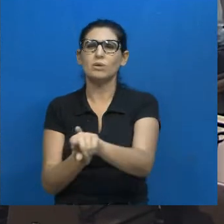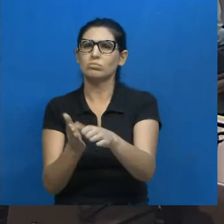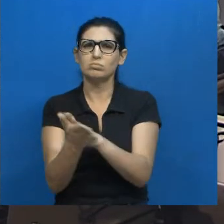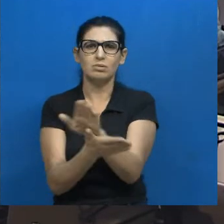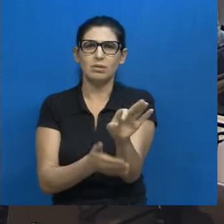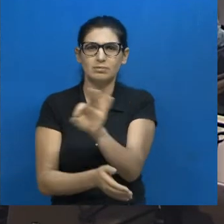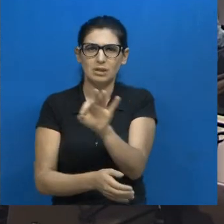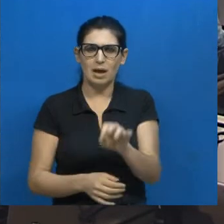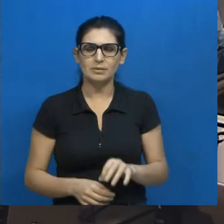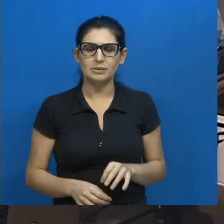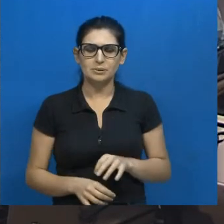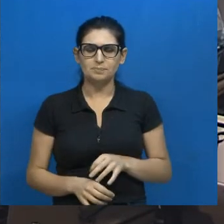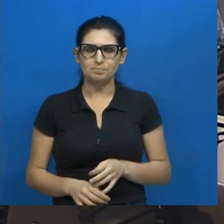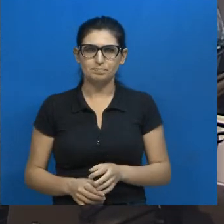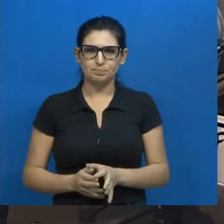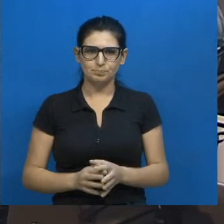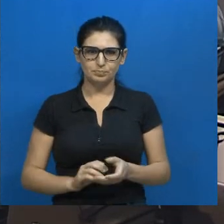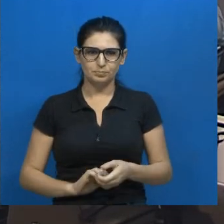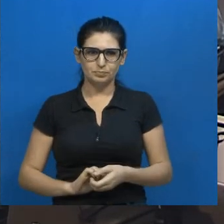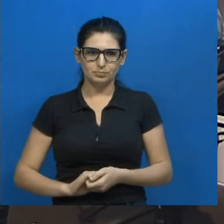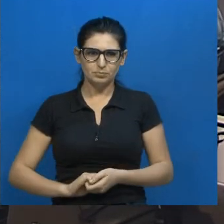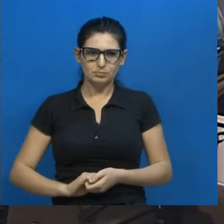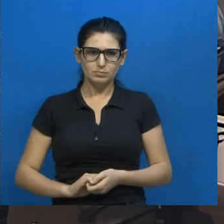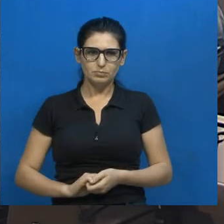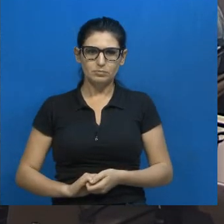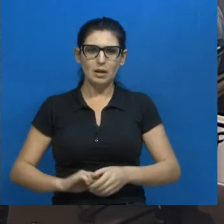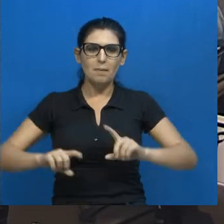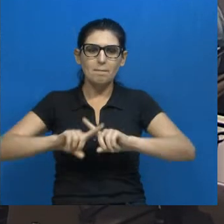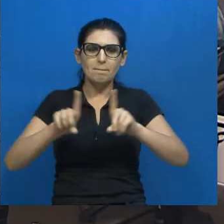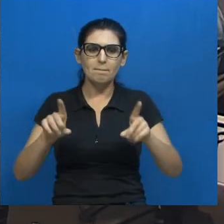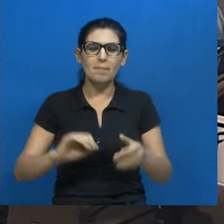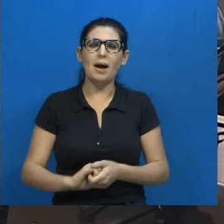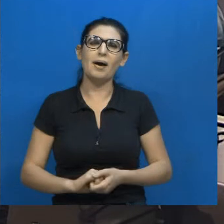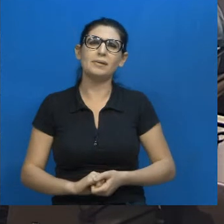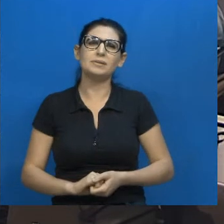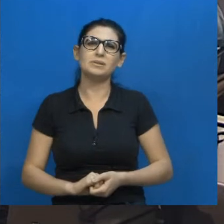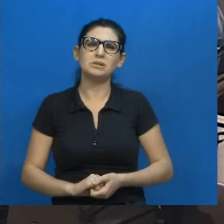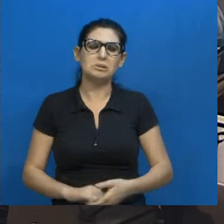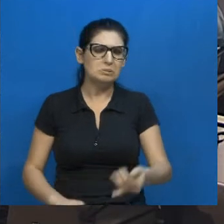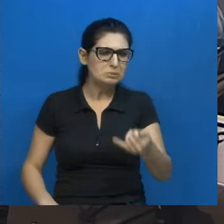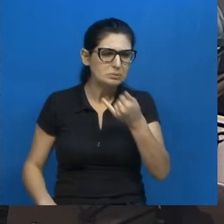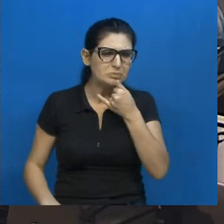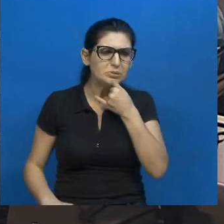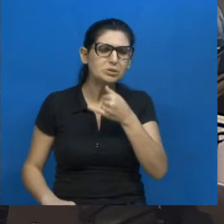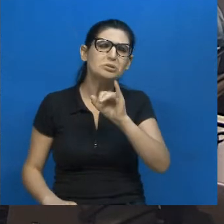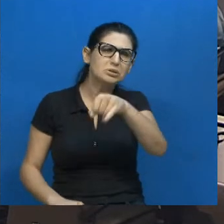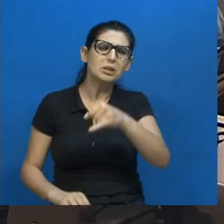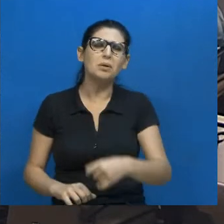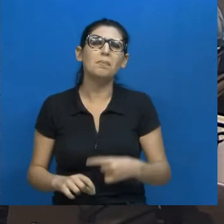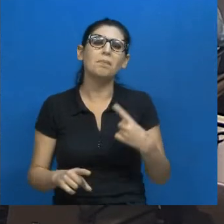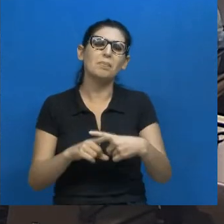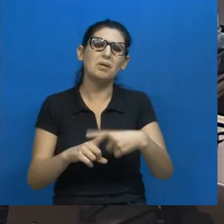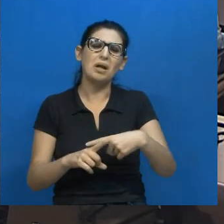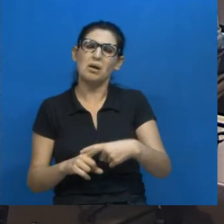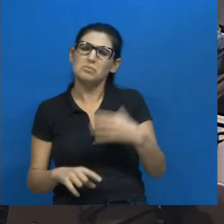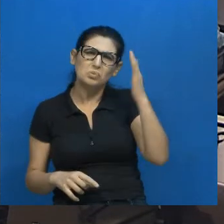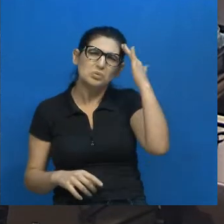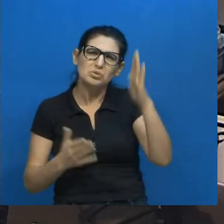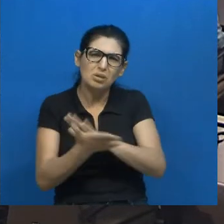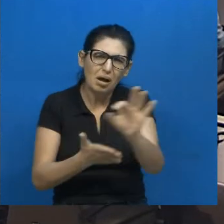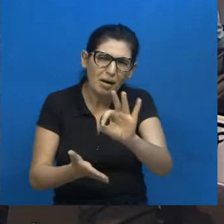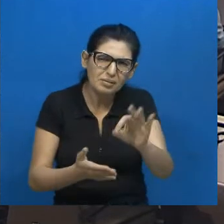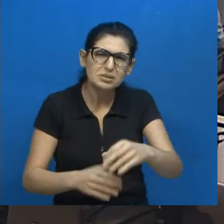fazer, mais um repúdio mesmo, que em nenhum momento eu vi falar nesse estudo que a Secretaria